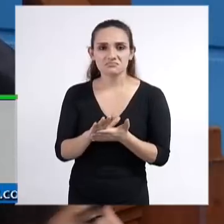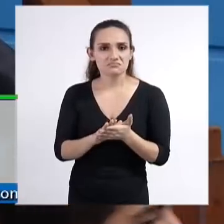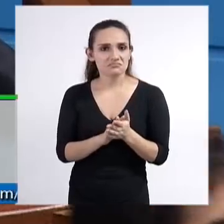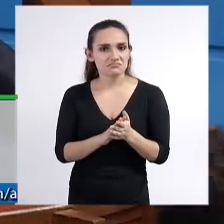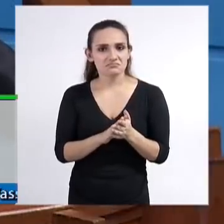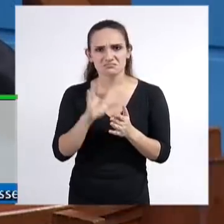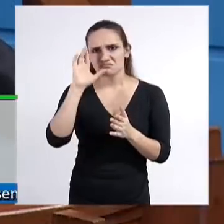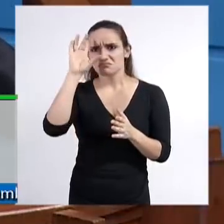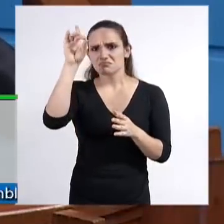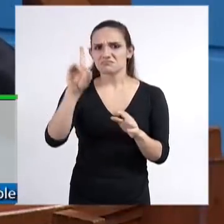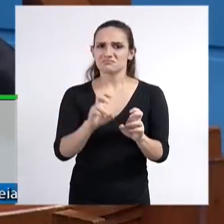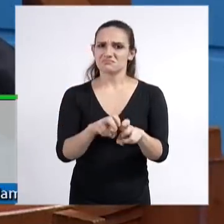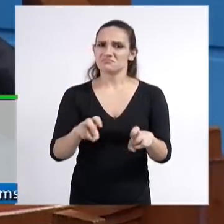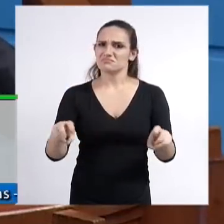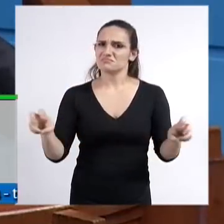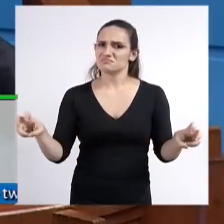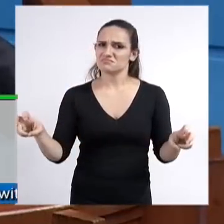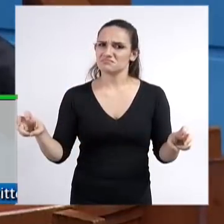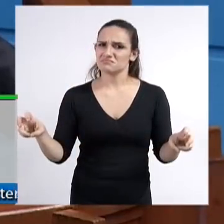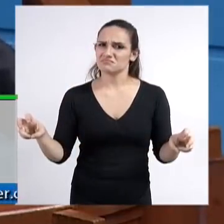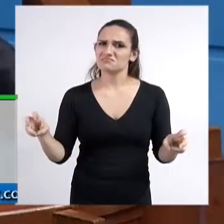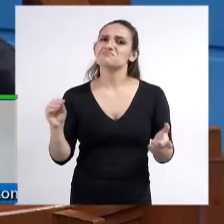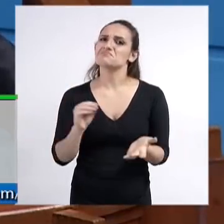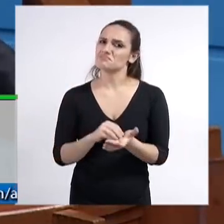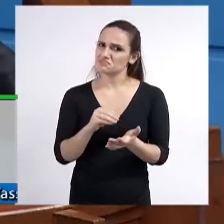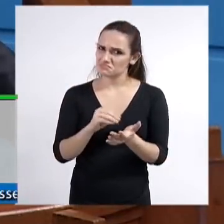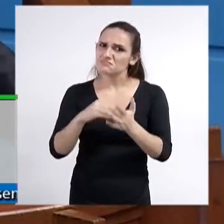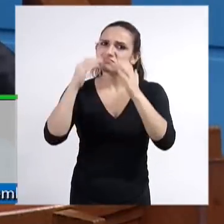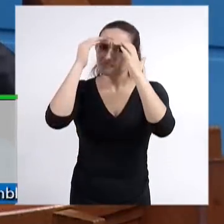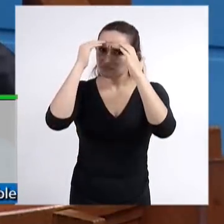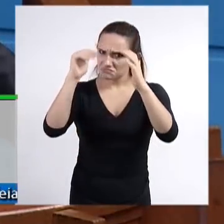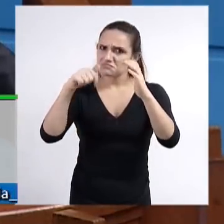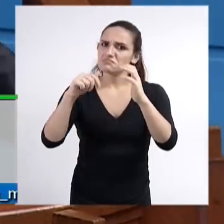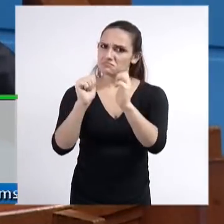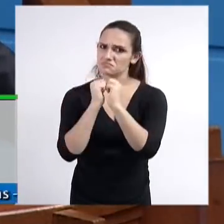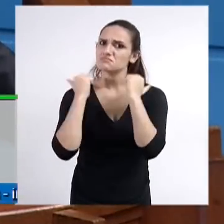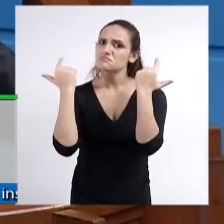Então, eu achei uma atitude desrespeitosa com essa casa.